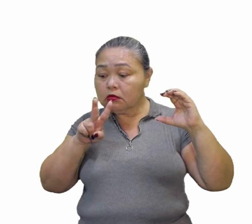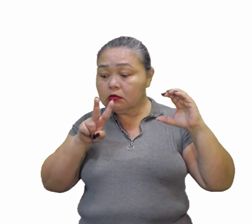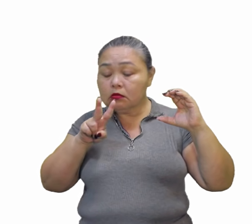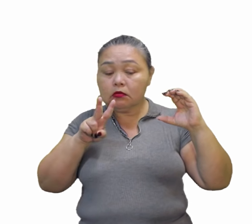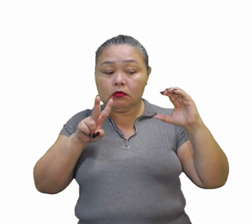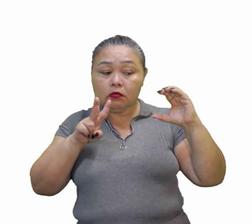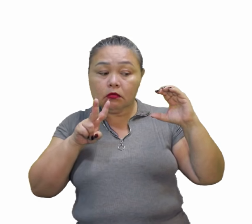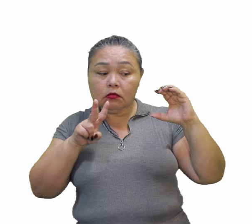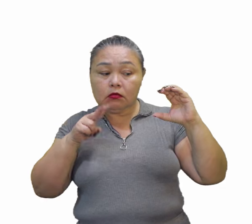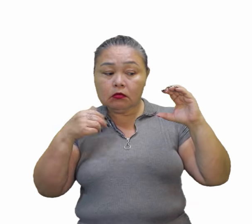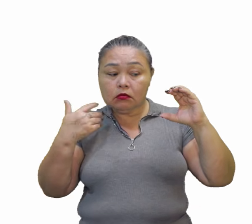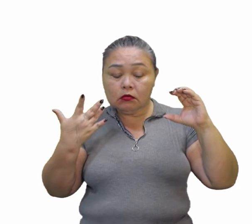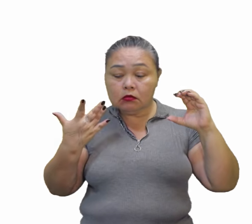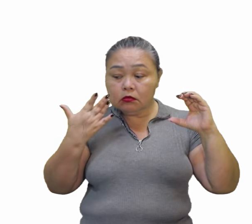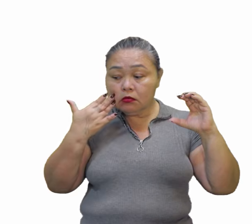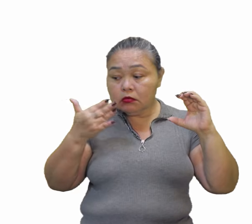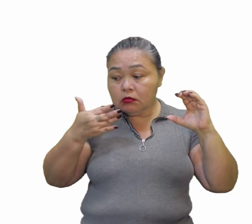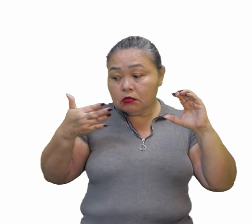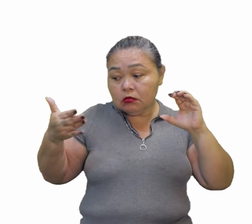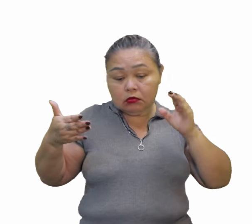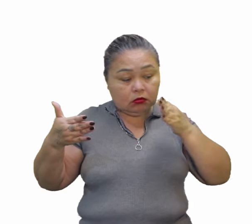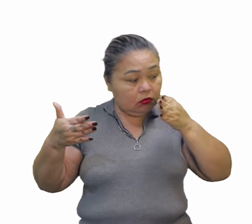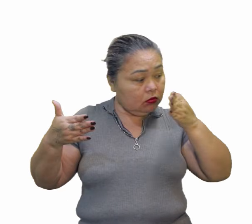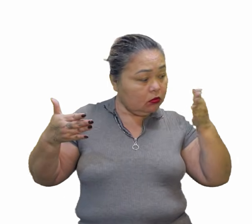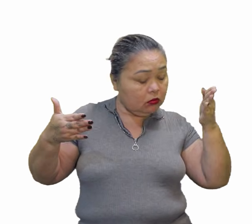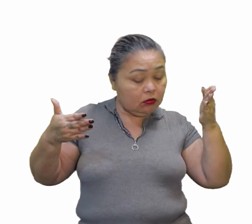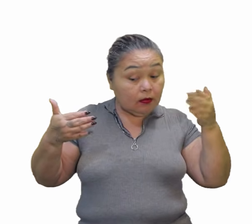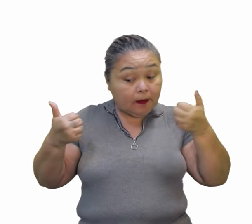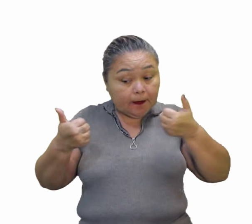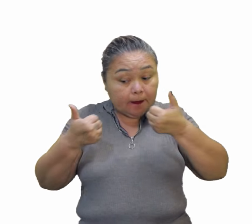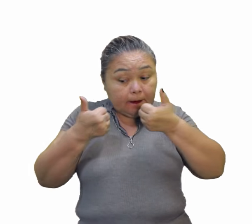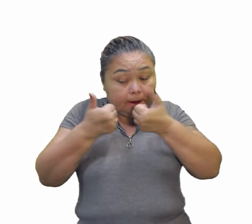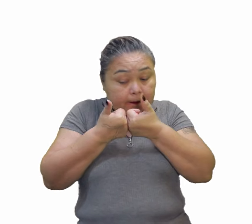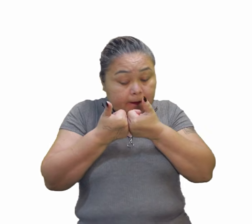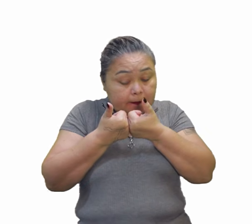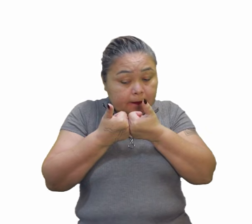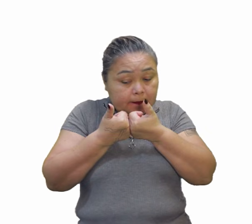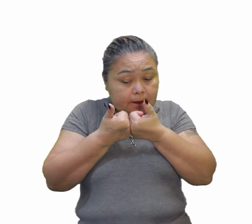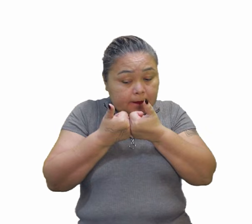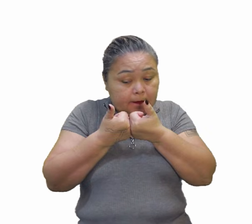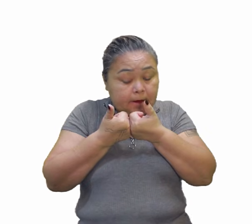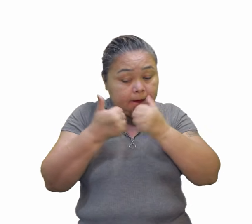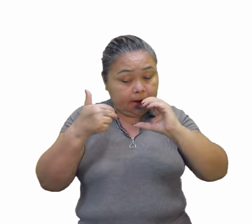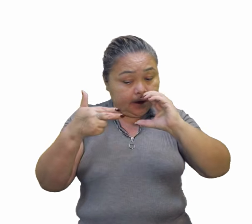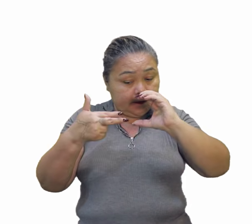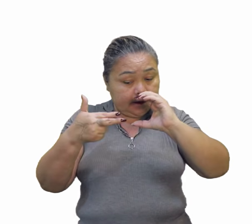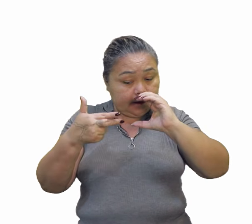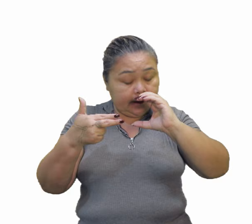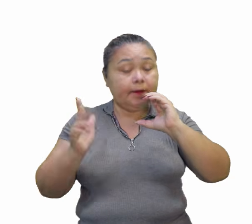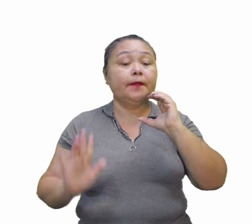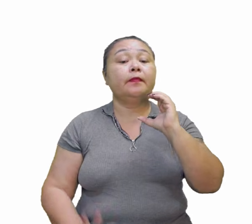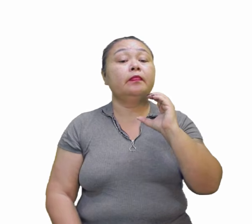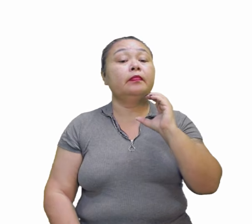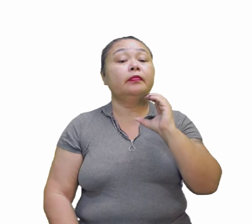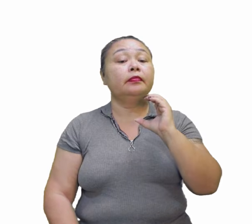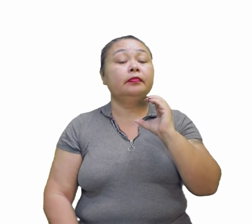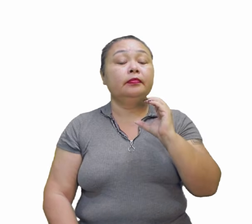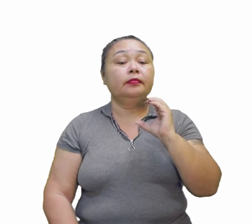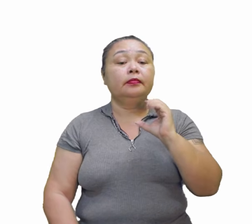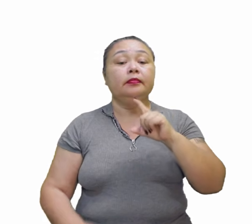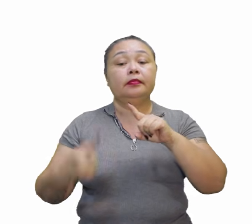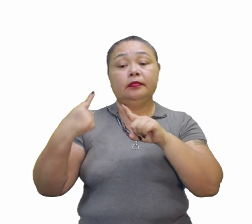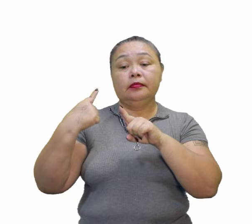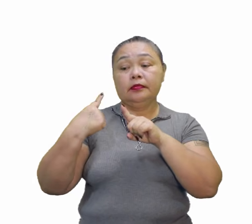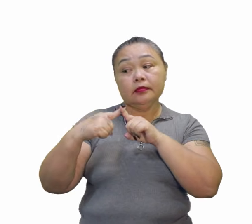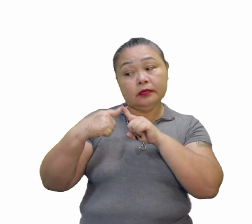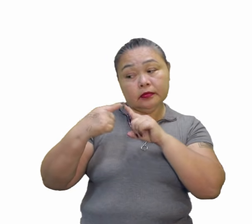vê qual é a extremidade da cadeia que está mais próxima dessa ligação dupla. Porque